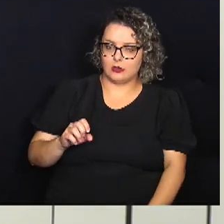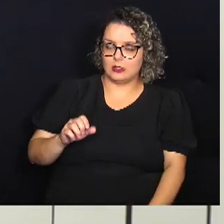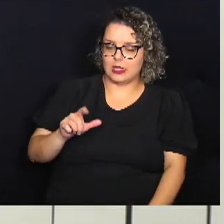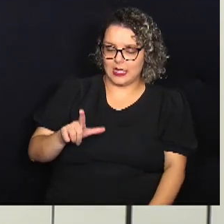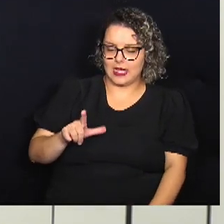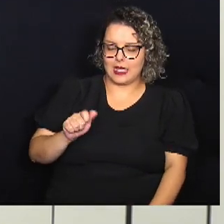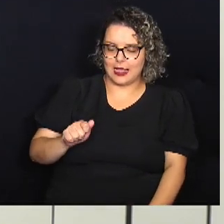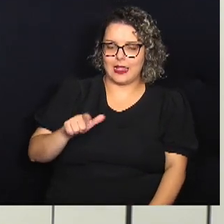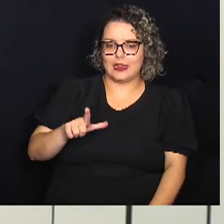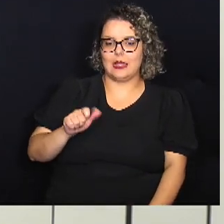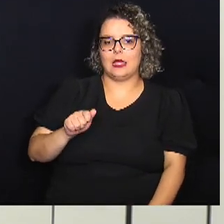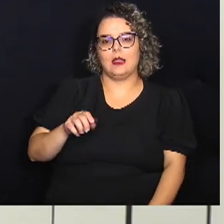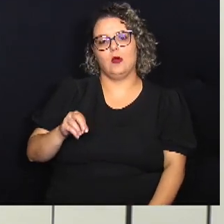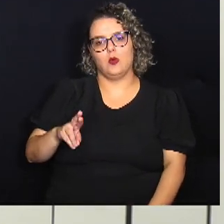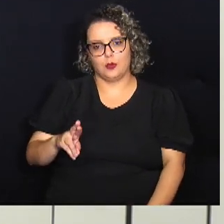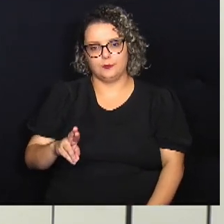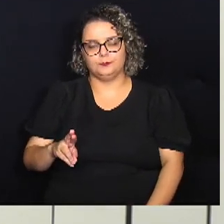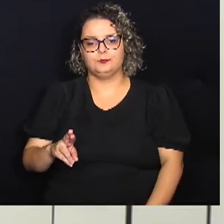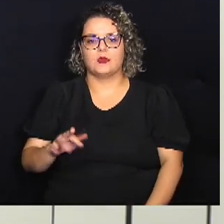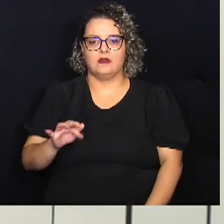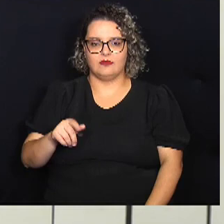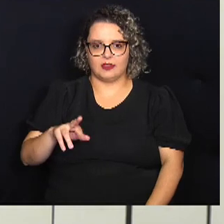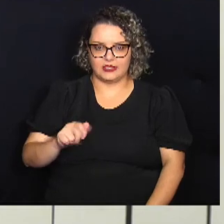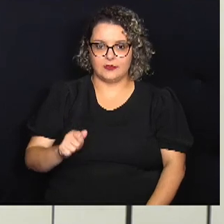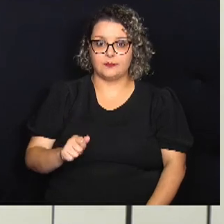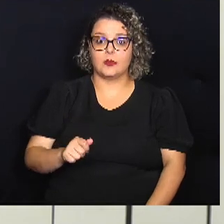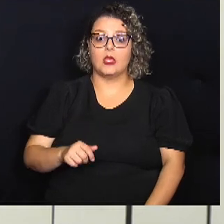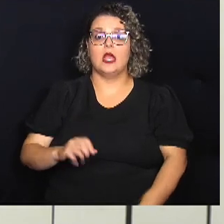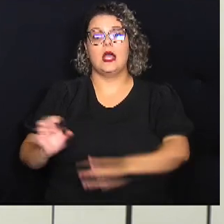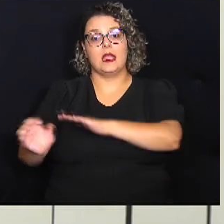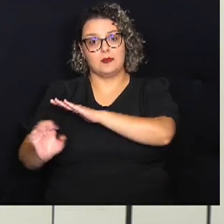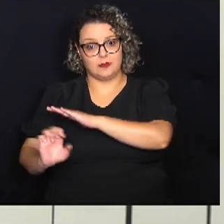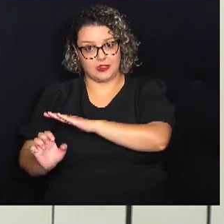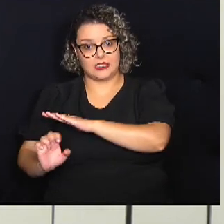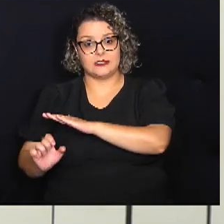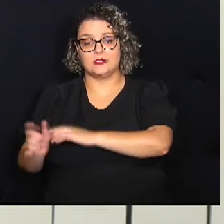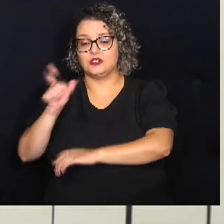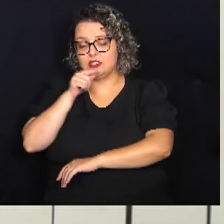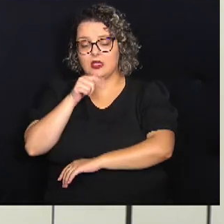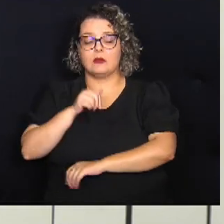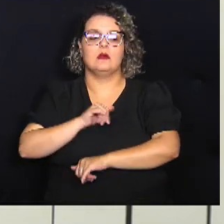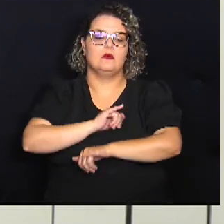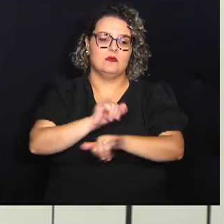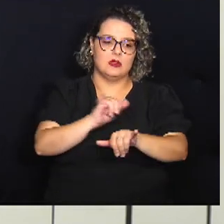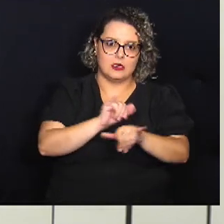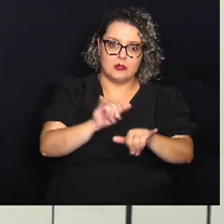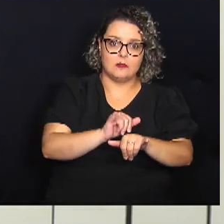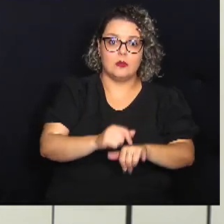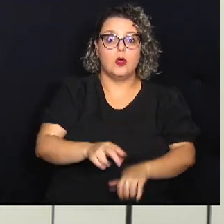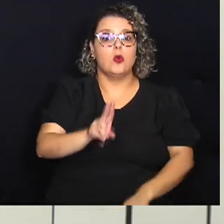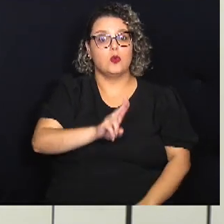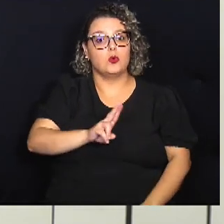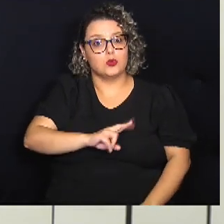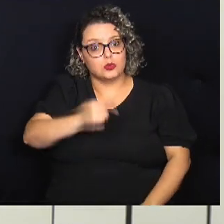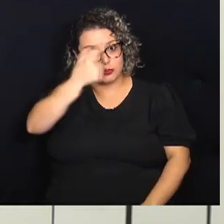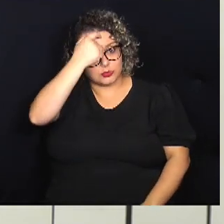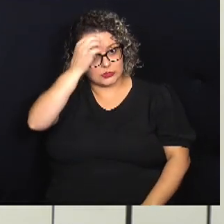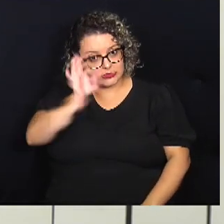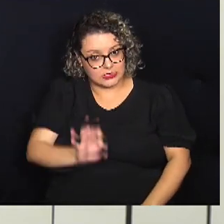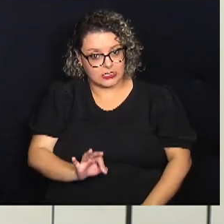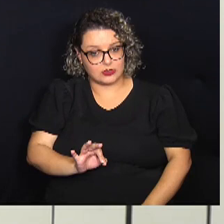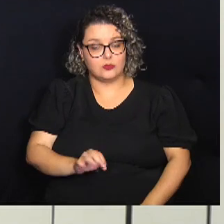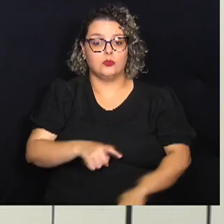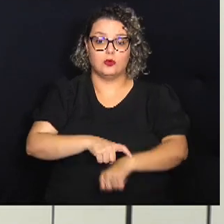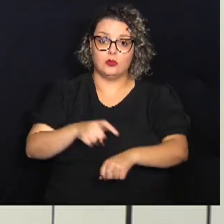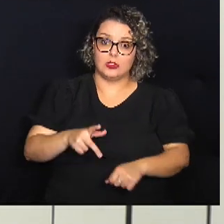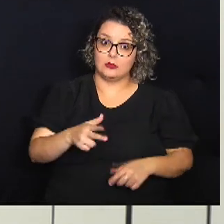A Sanasa solicita aos moradores que consumam água de forma consciente, especialmente no horário mencionado, para evitar